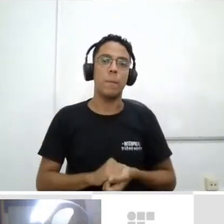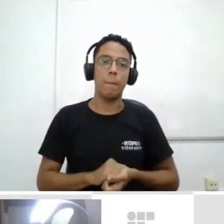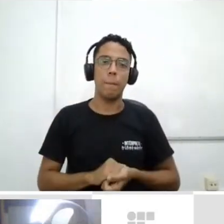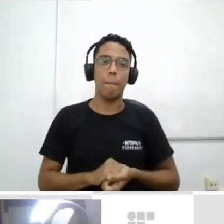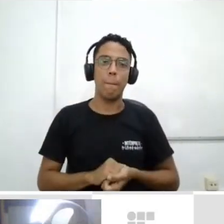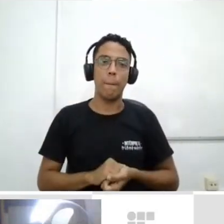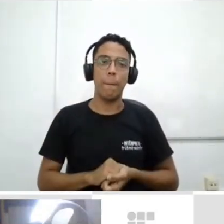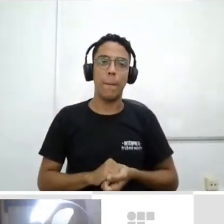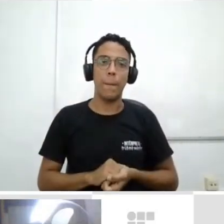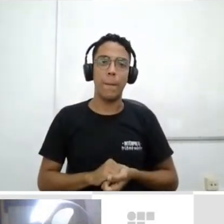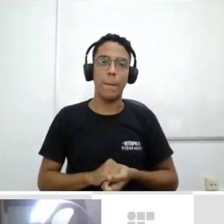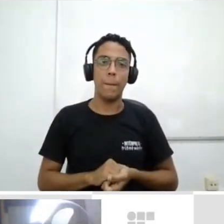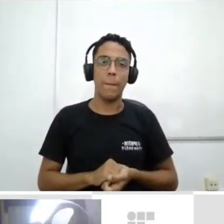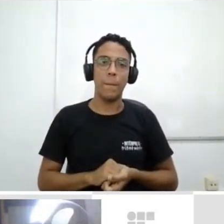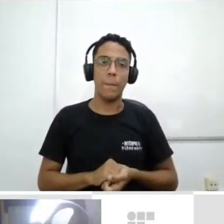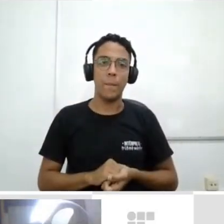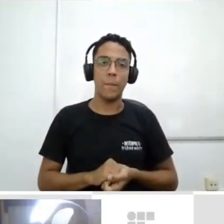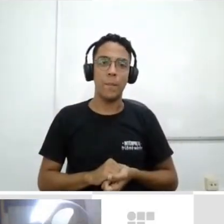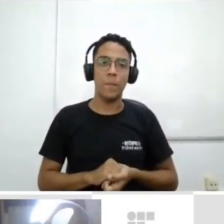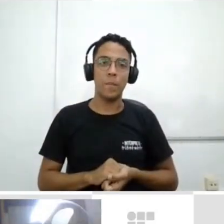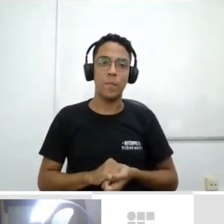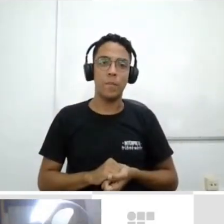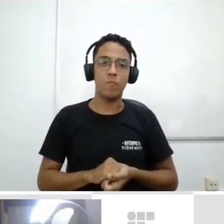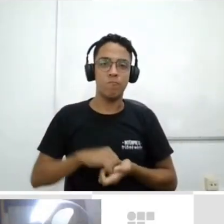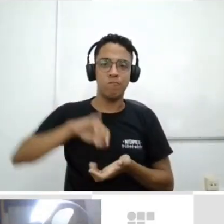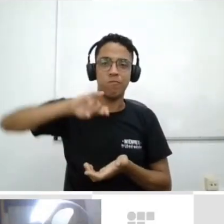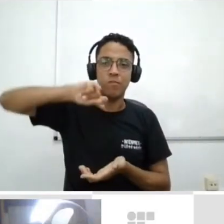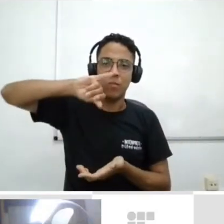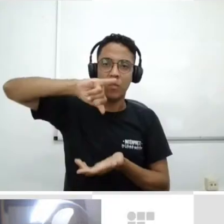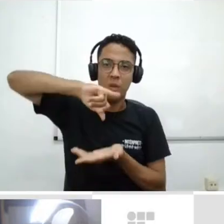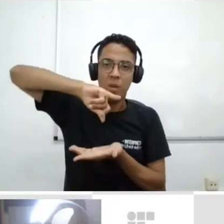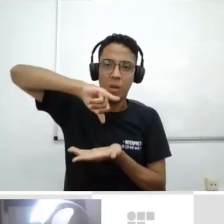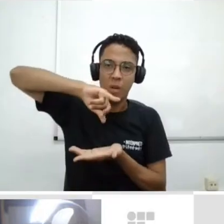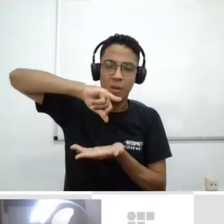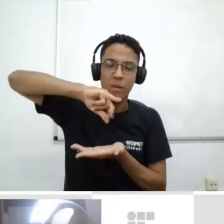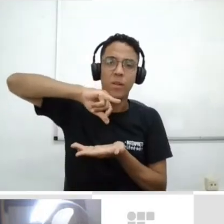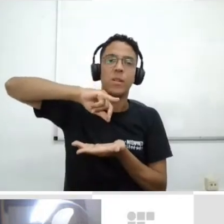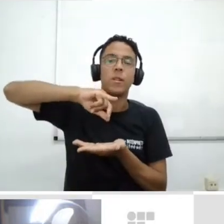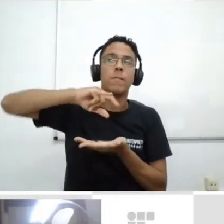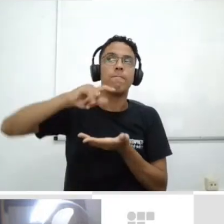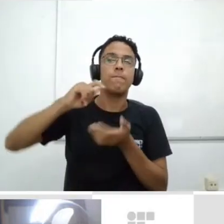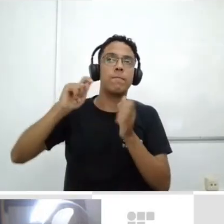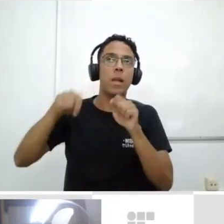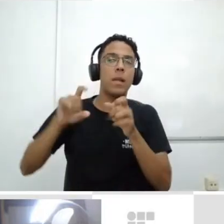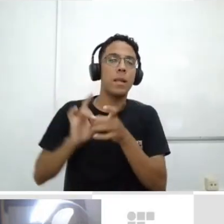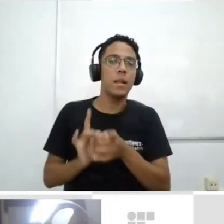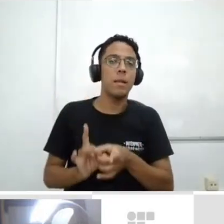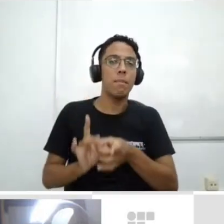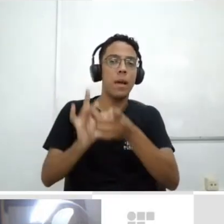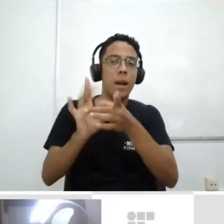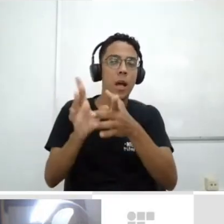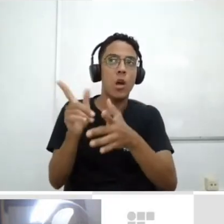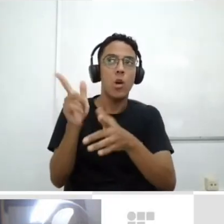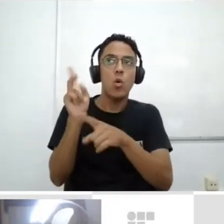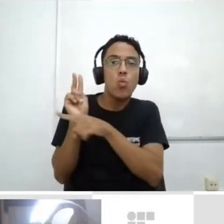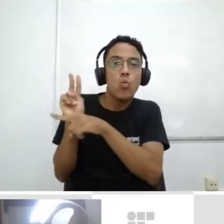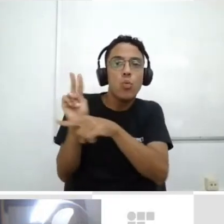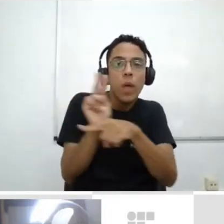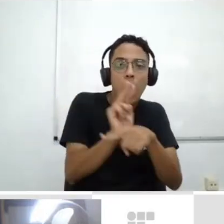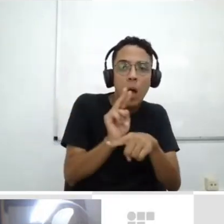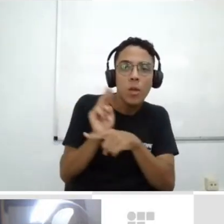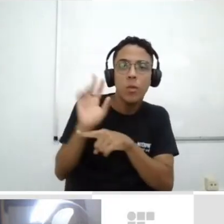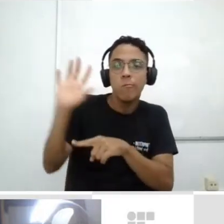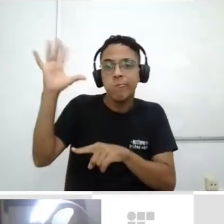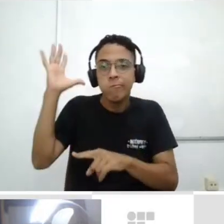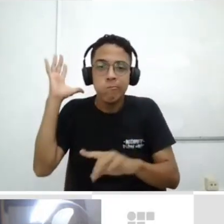E o capitalismo permite a preservação e à medida em